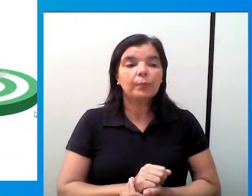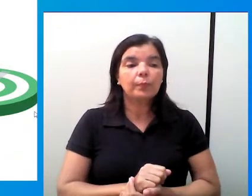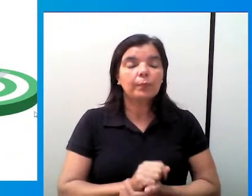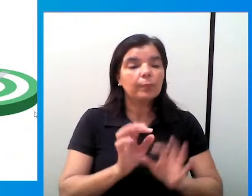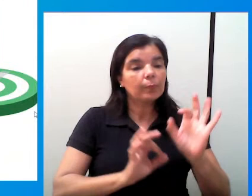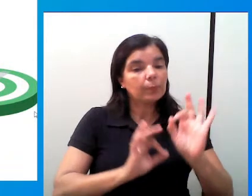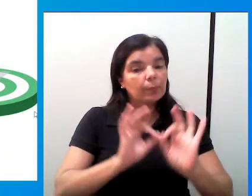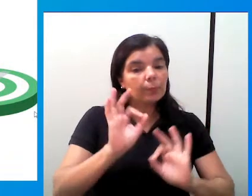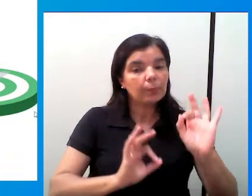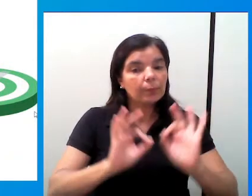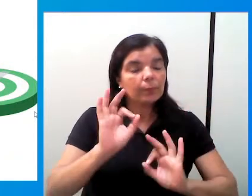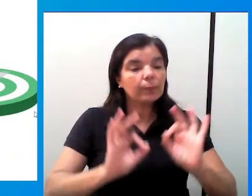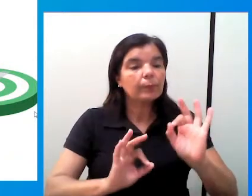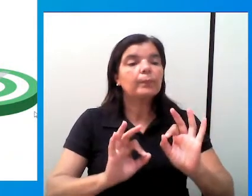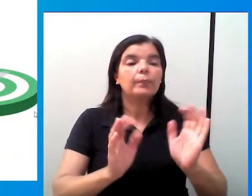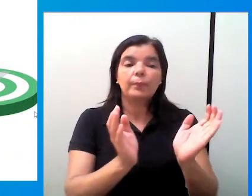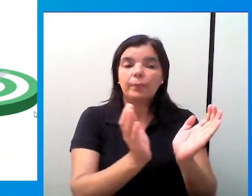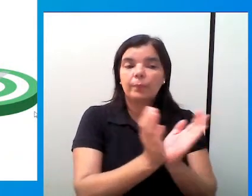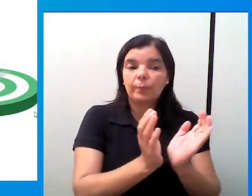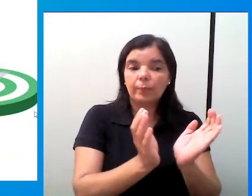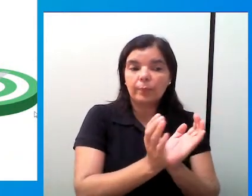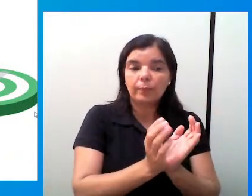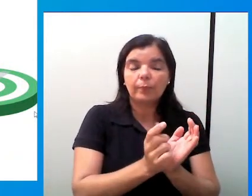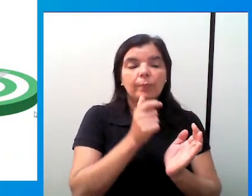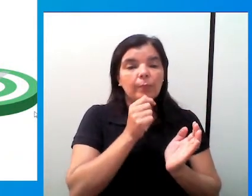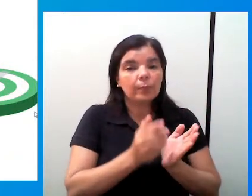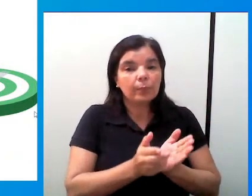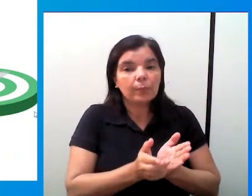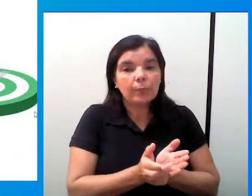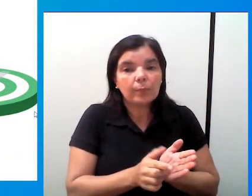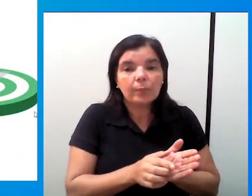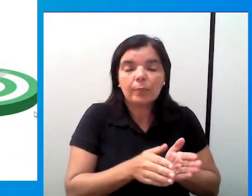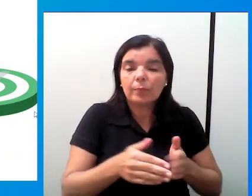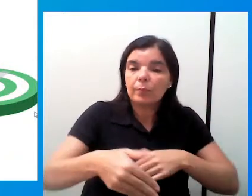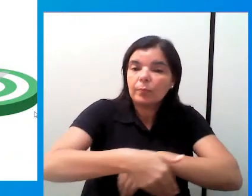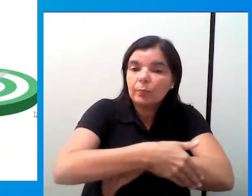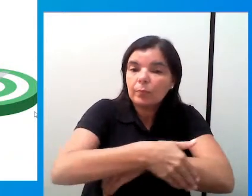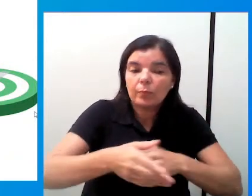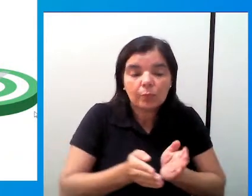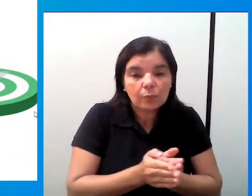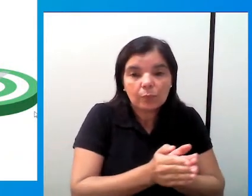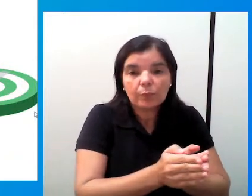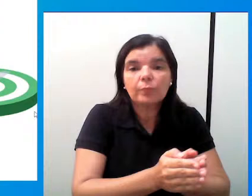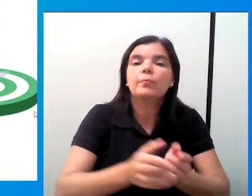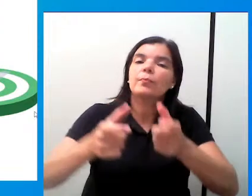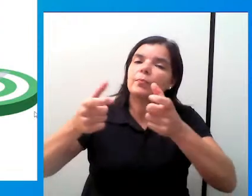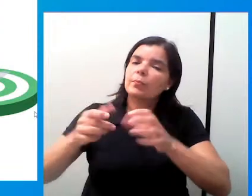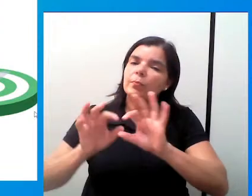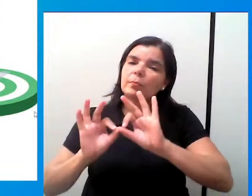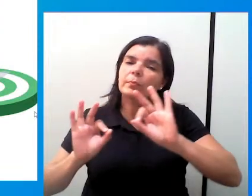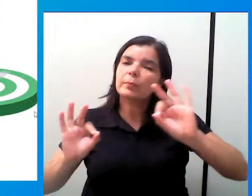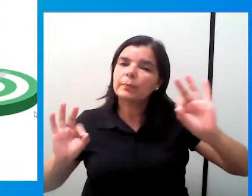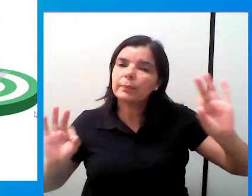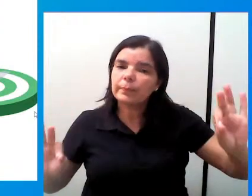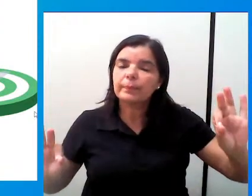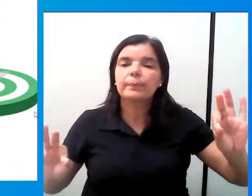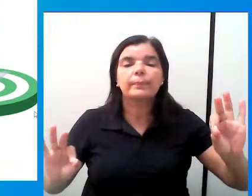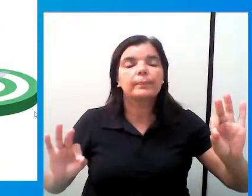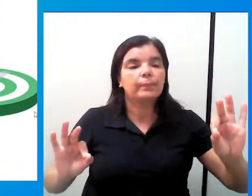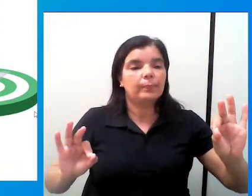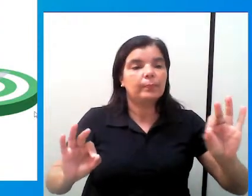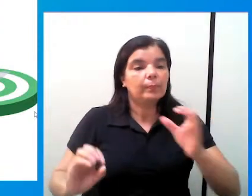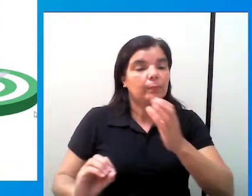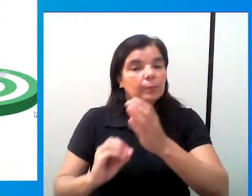ações relacionadas às comunidades ribeirinhas, rurais, né, aos nossos assentamentos, muitos produtos